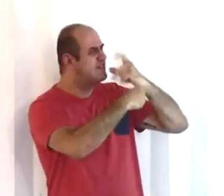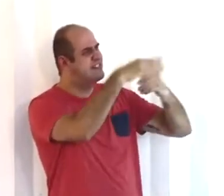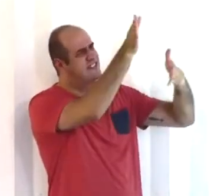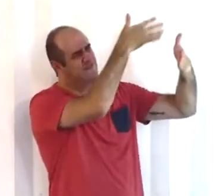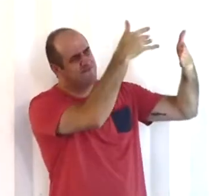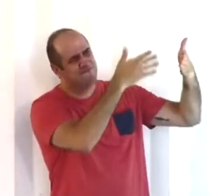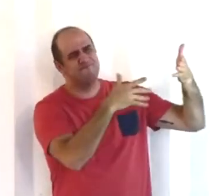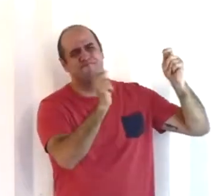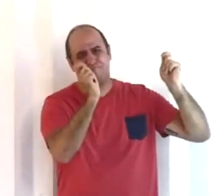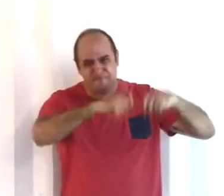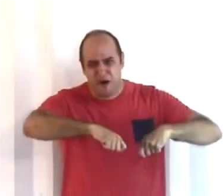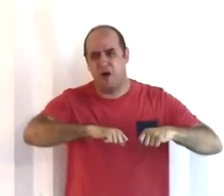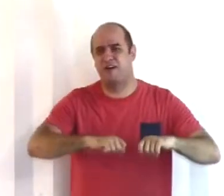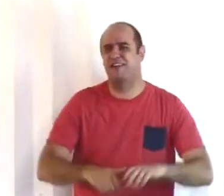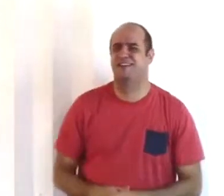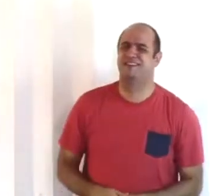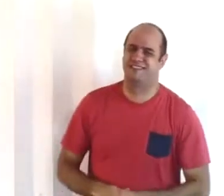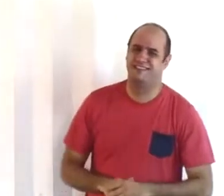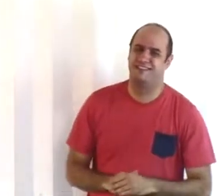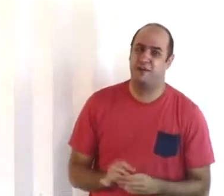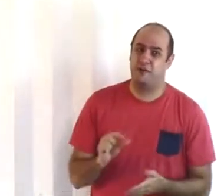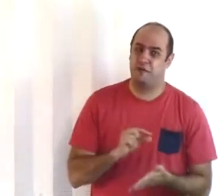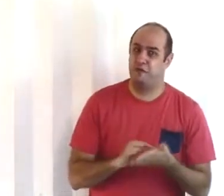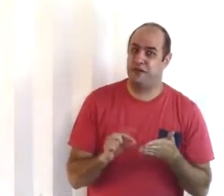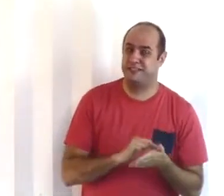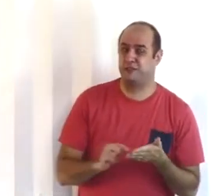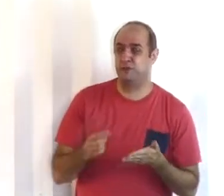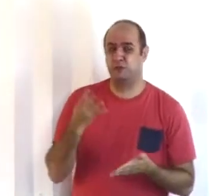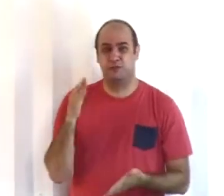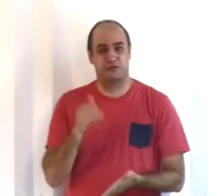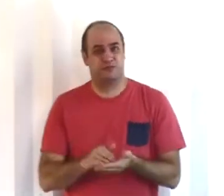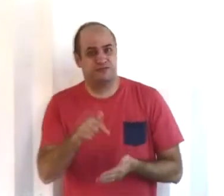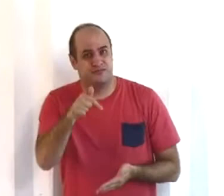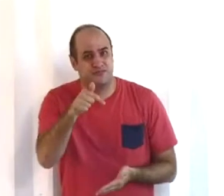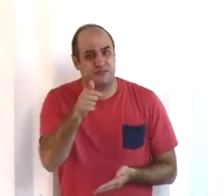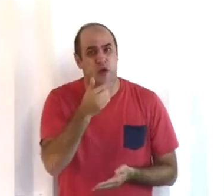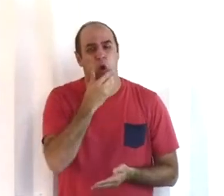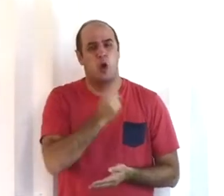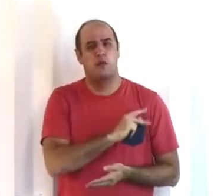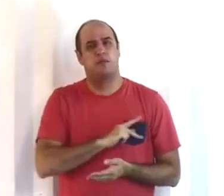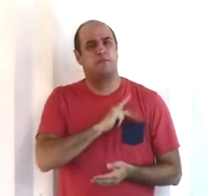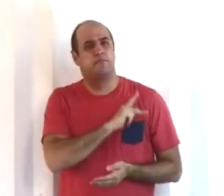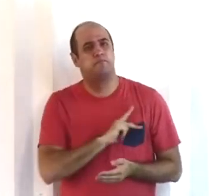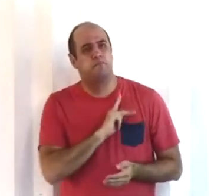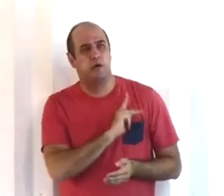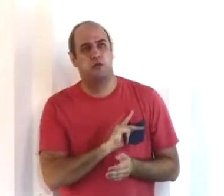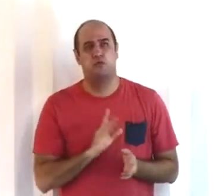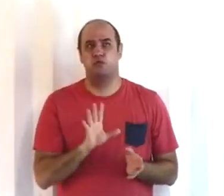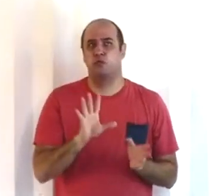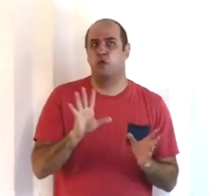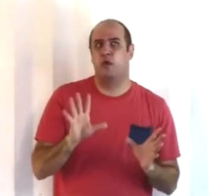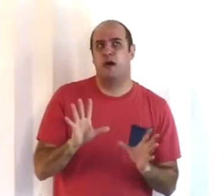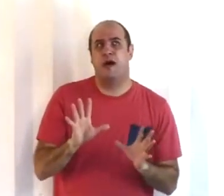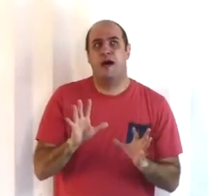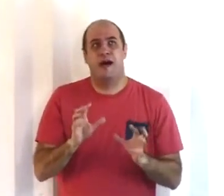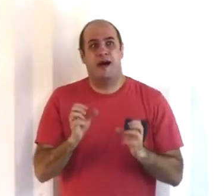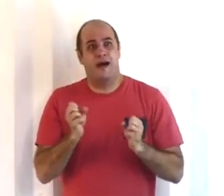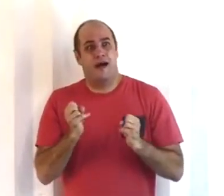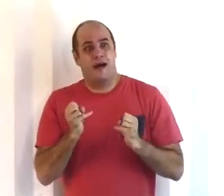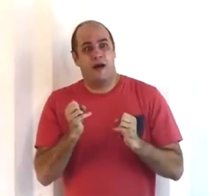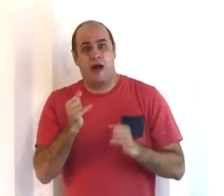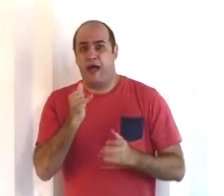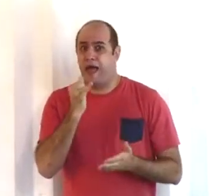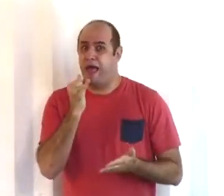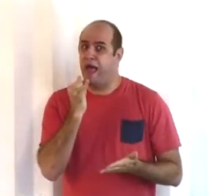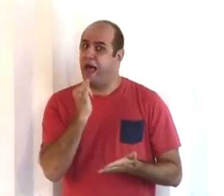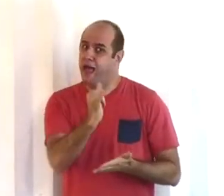criança? Dos versículos 4 a 7, Paulo nos dá uma outra forma de exortação. Veja